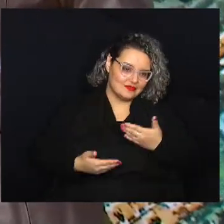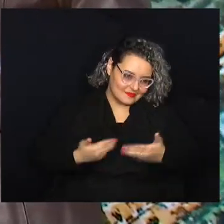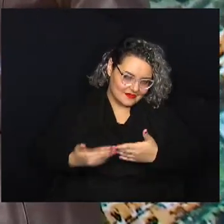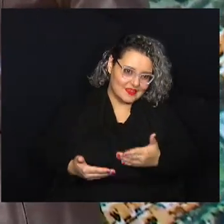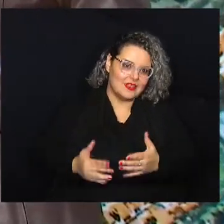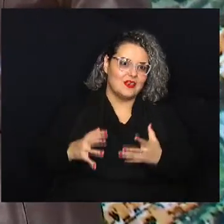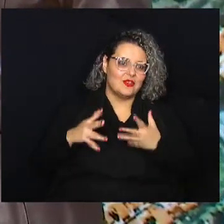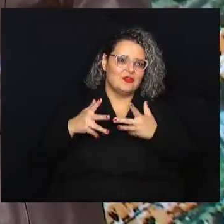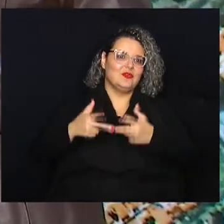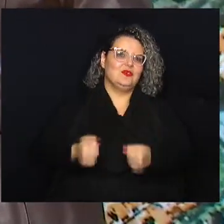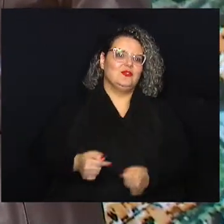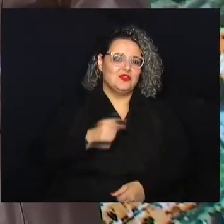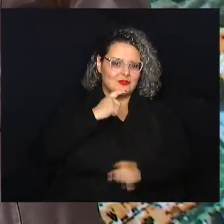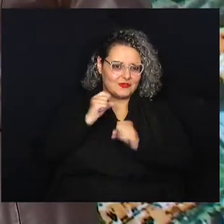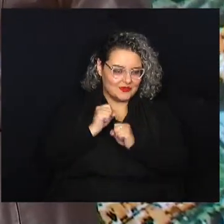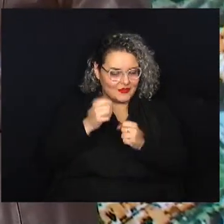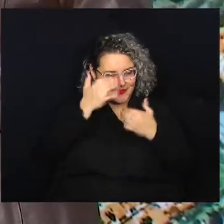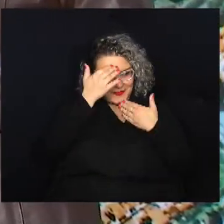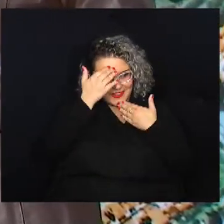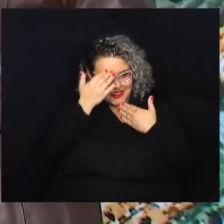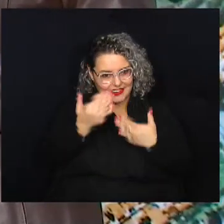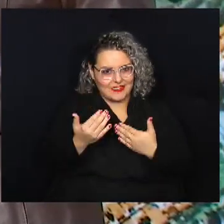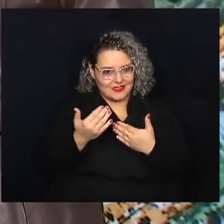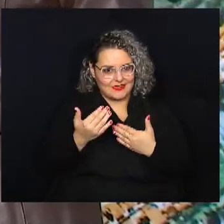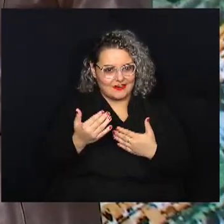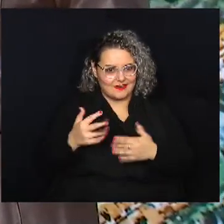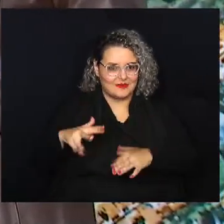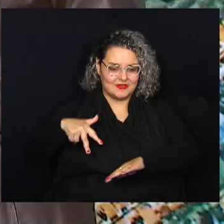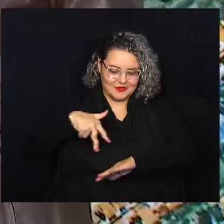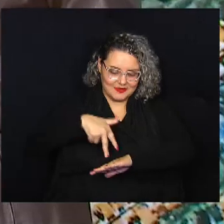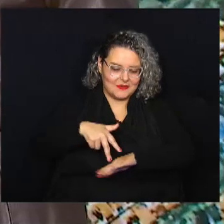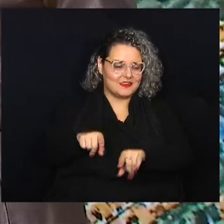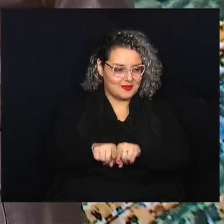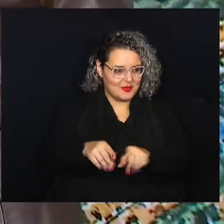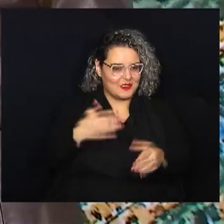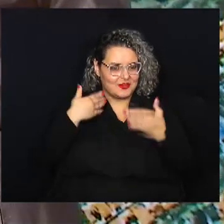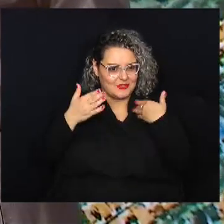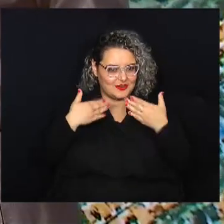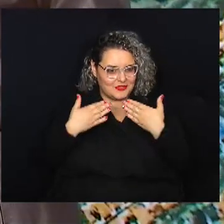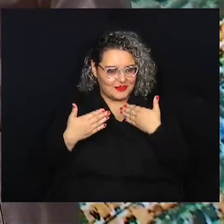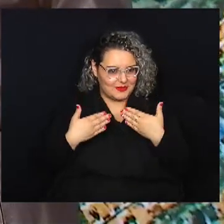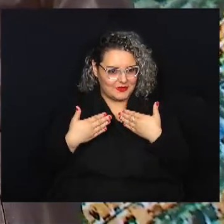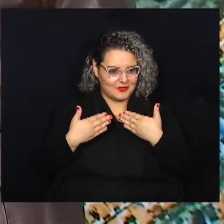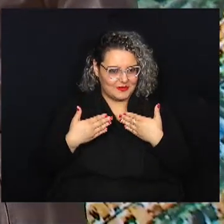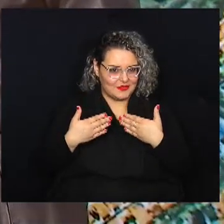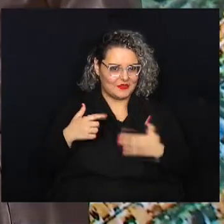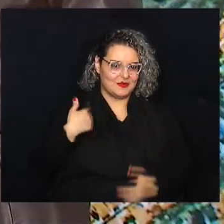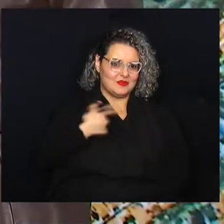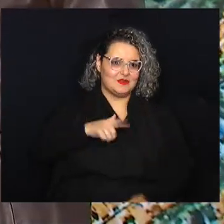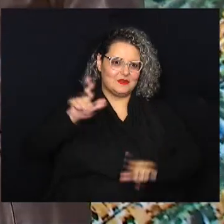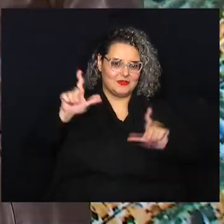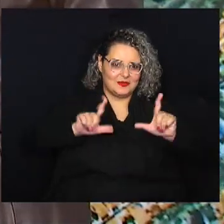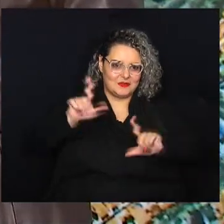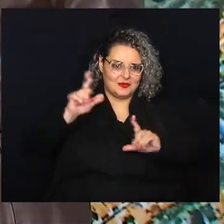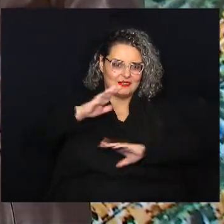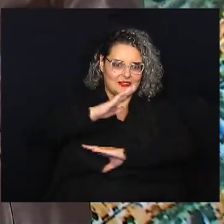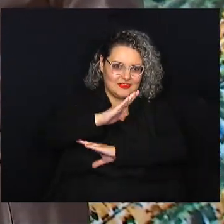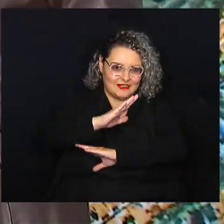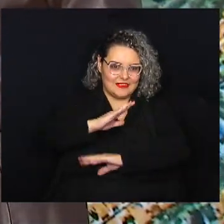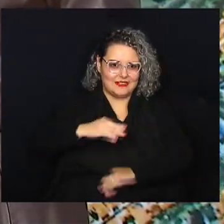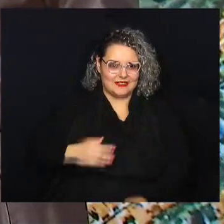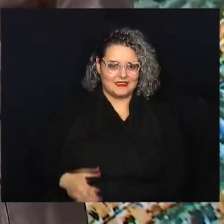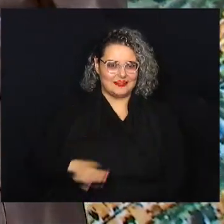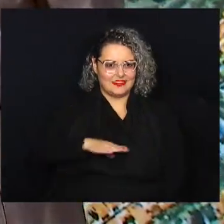todo, pode ter certeza. Muito obrigada pela sua disponibilidade de falar com o nosso jornal aqui, pessoal da TV